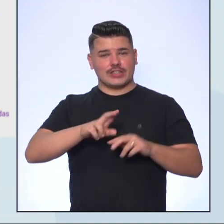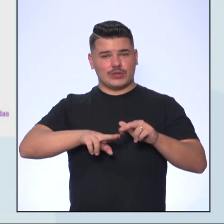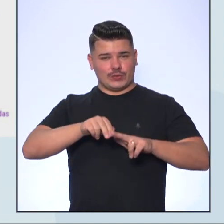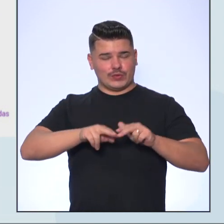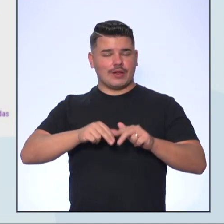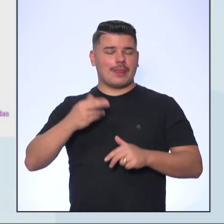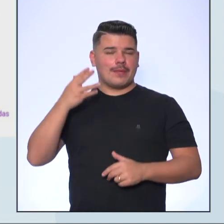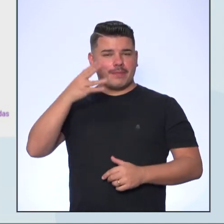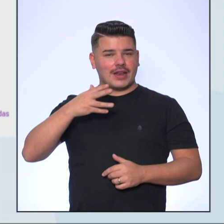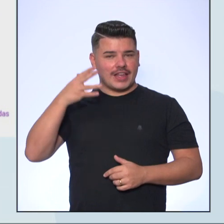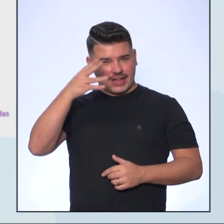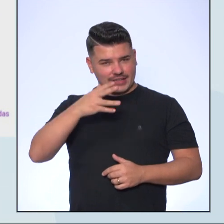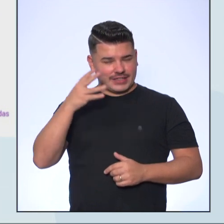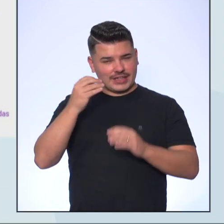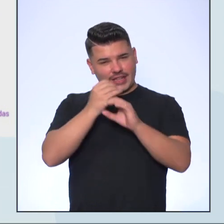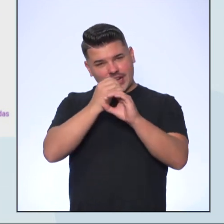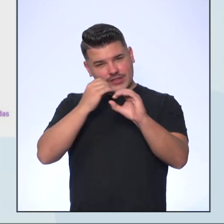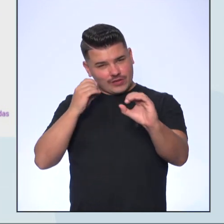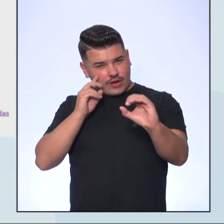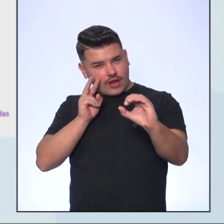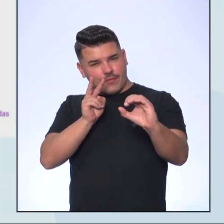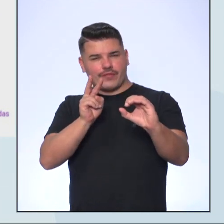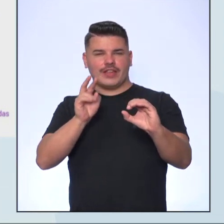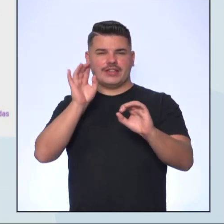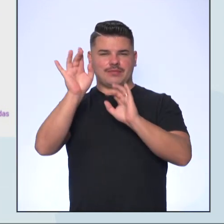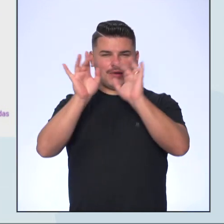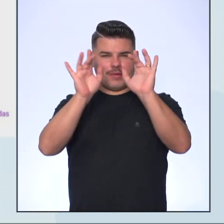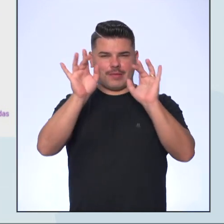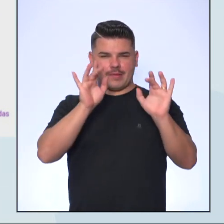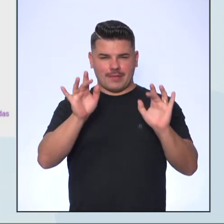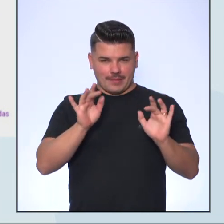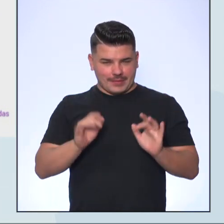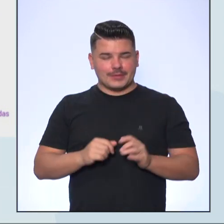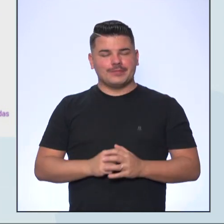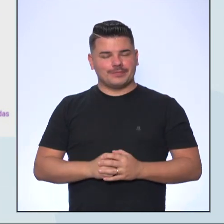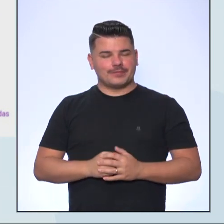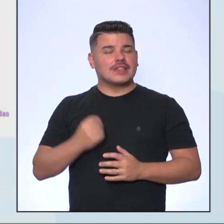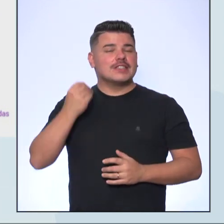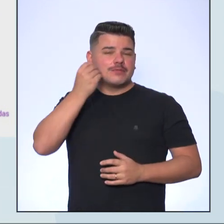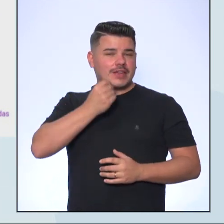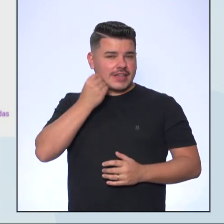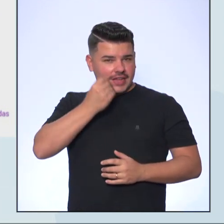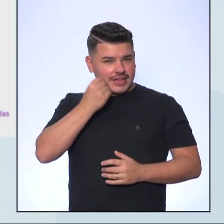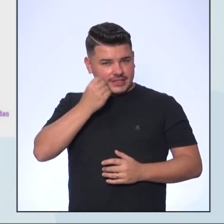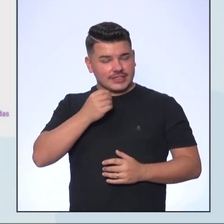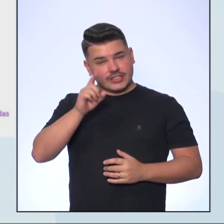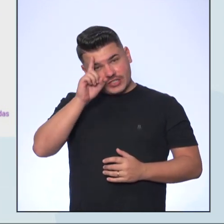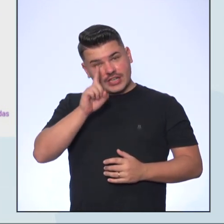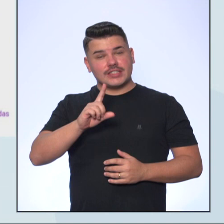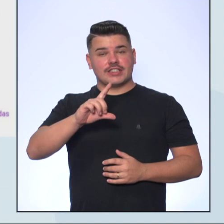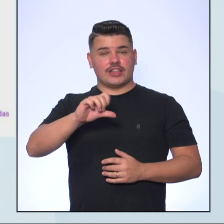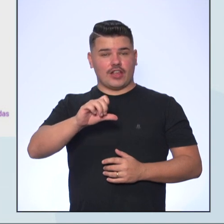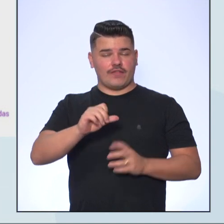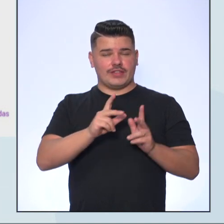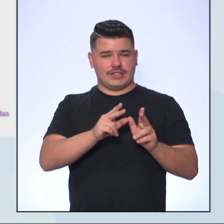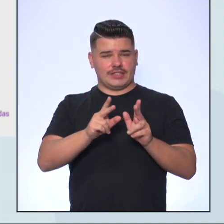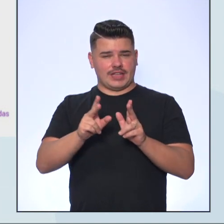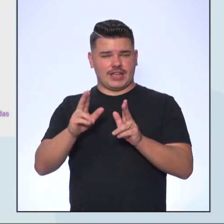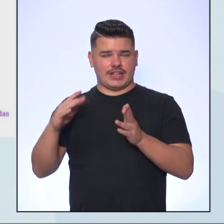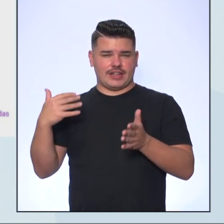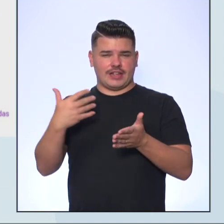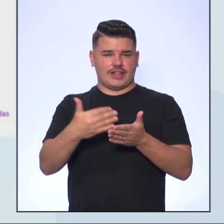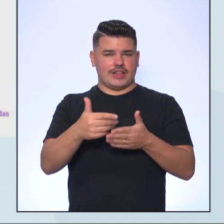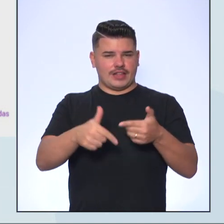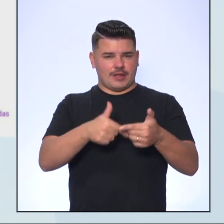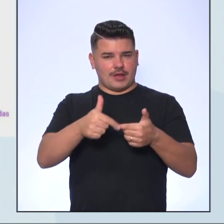telescópios astronômicos. 18 de junho, finalização do experimento da semana. 19 de junho, série, trajetórias e